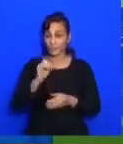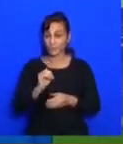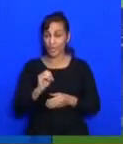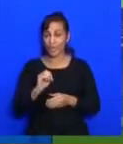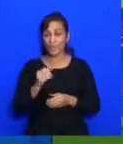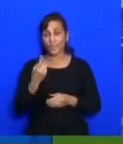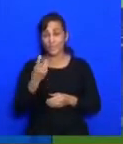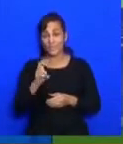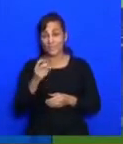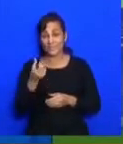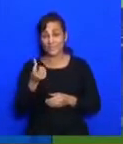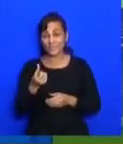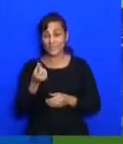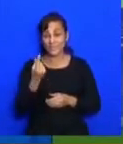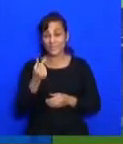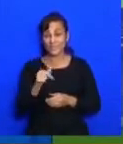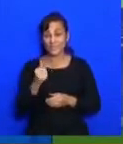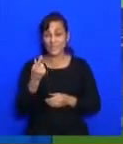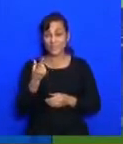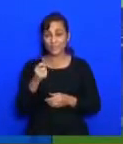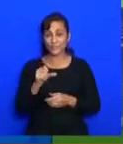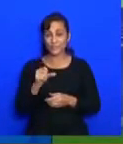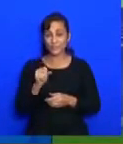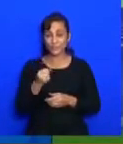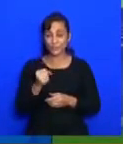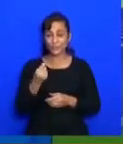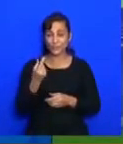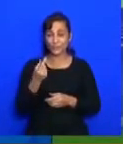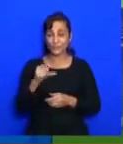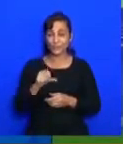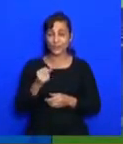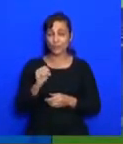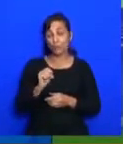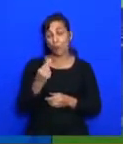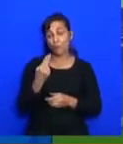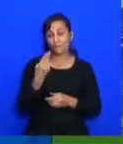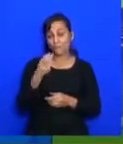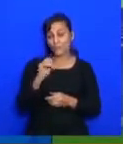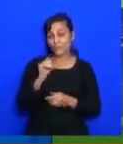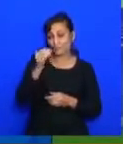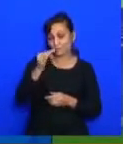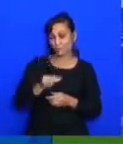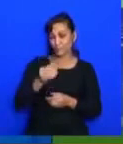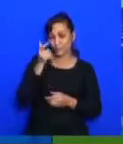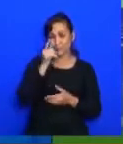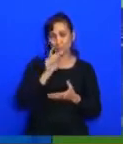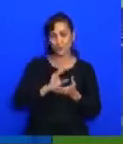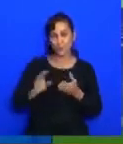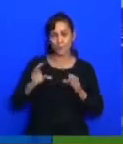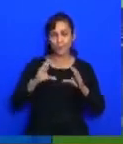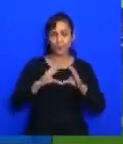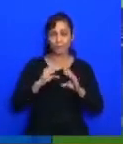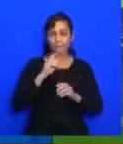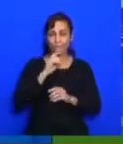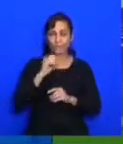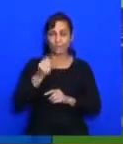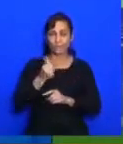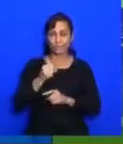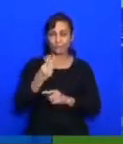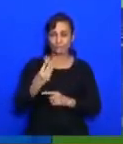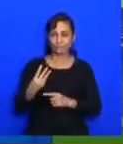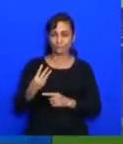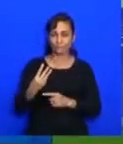15, 16, 17, 18, 19 ou 20 números. Bola verde, número 83.